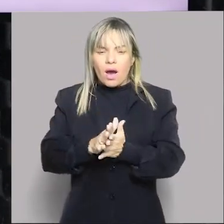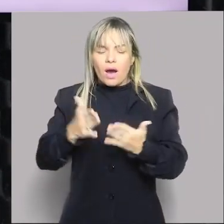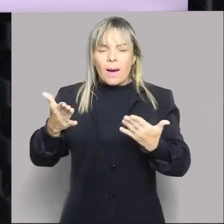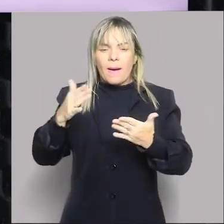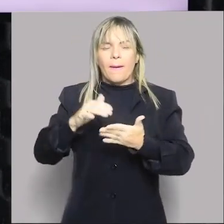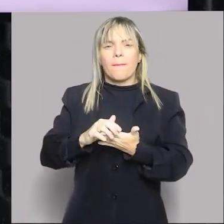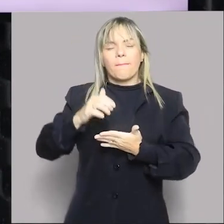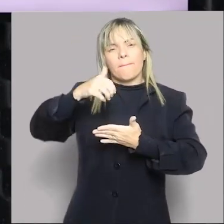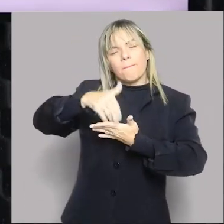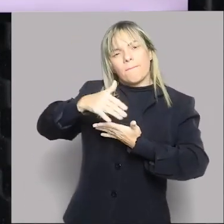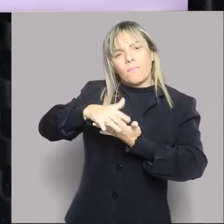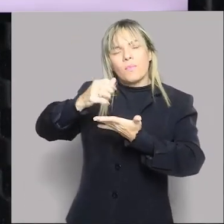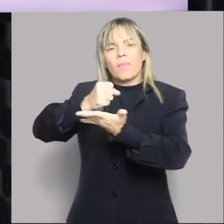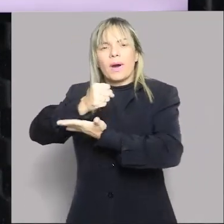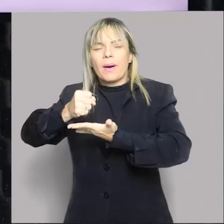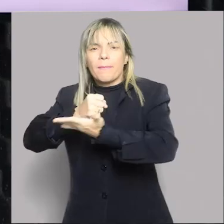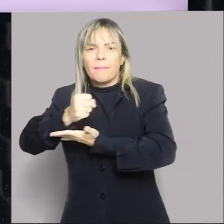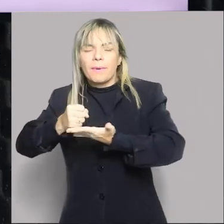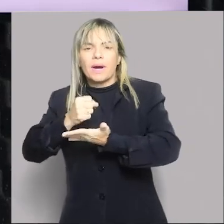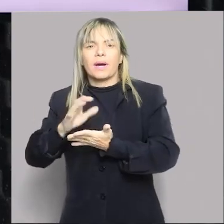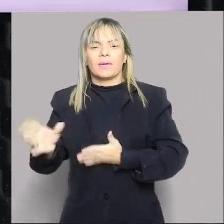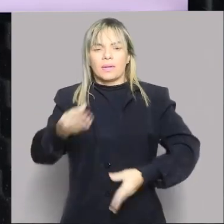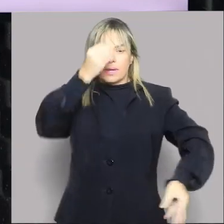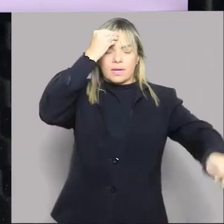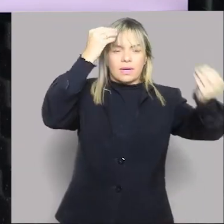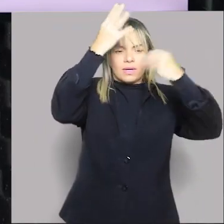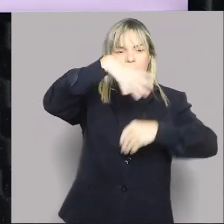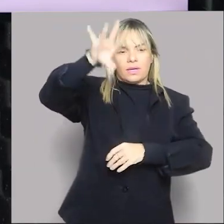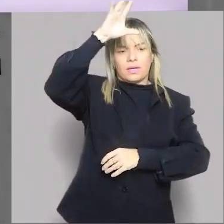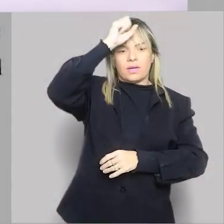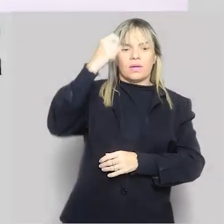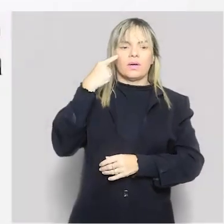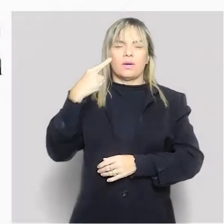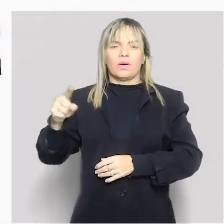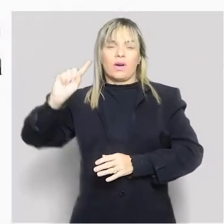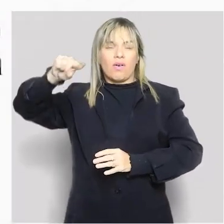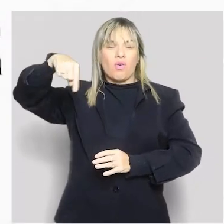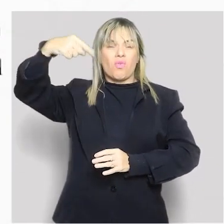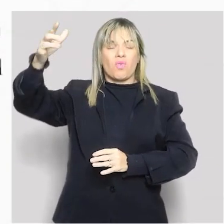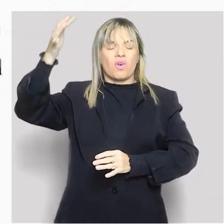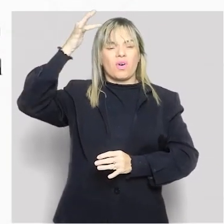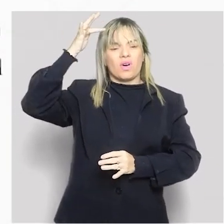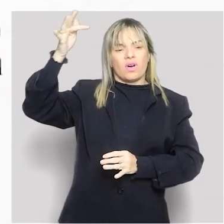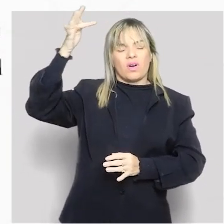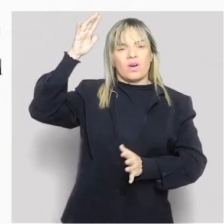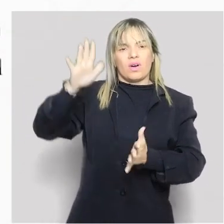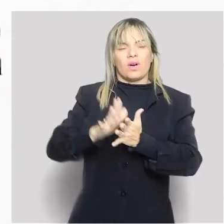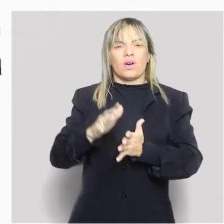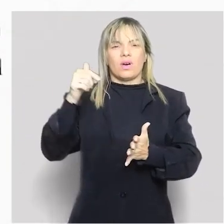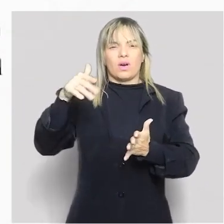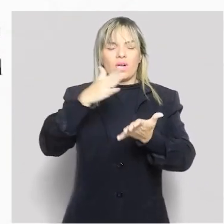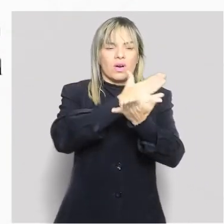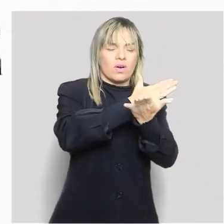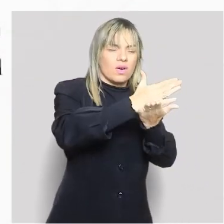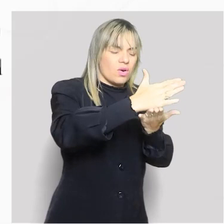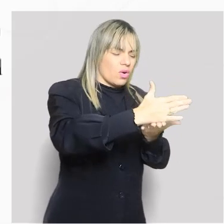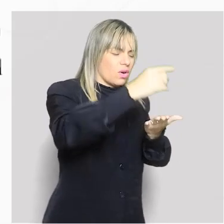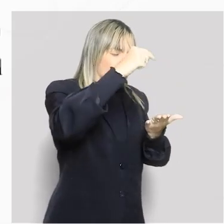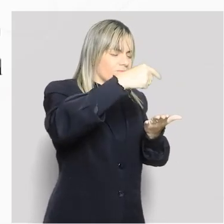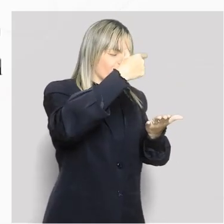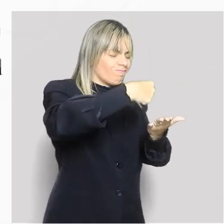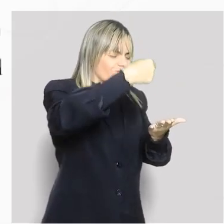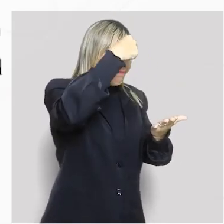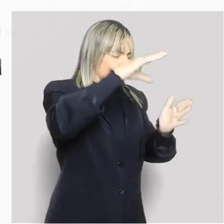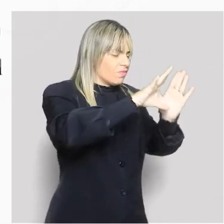uma base do que a gente tem pela frente, Hegel vai além dessa situação, ele começa a repensar essas